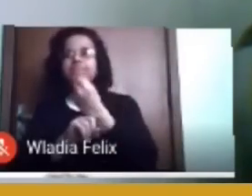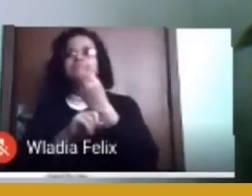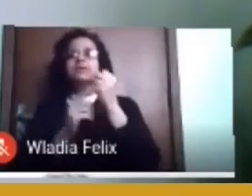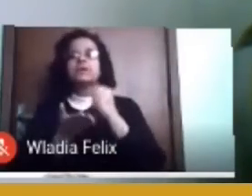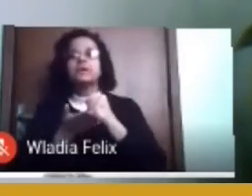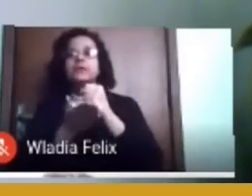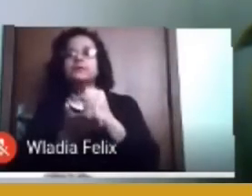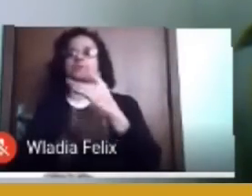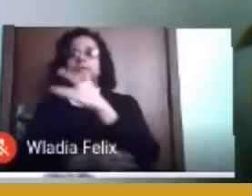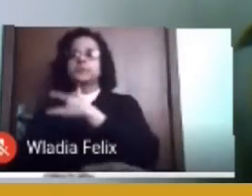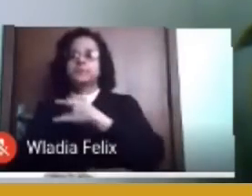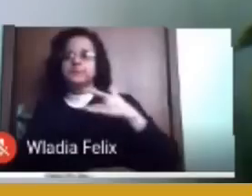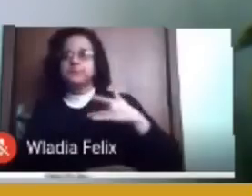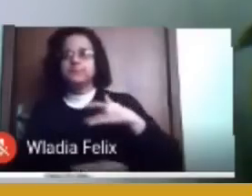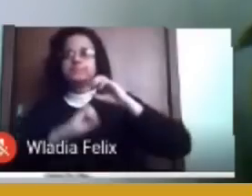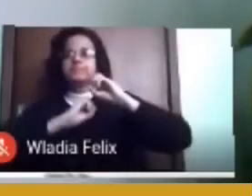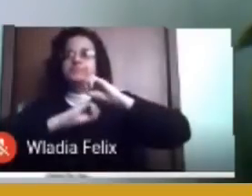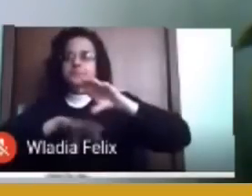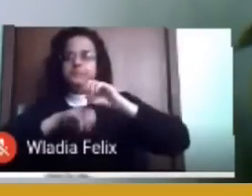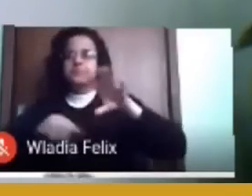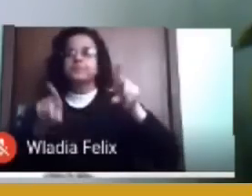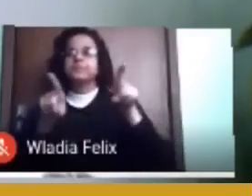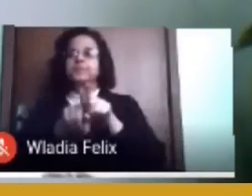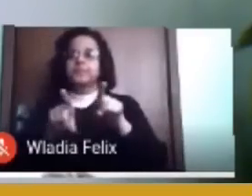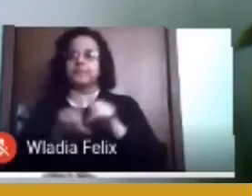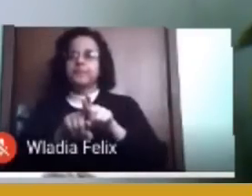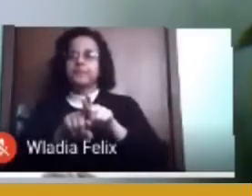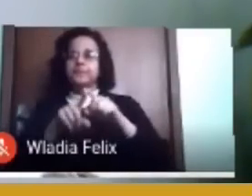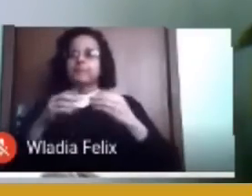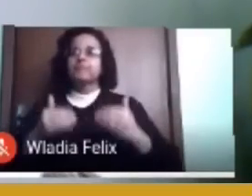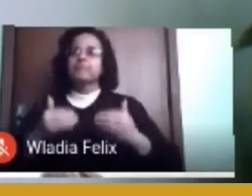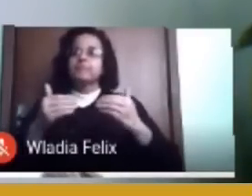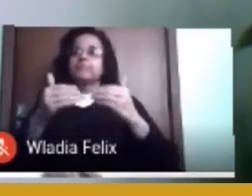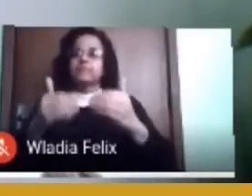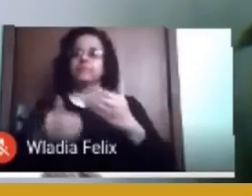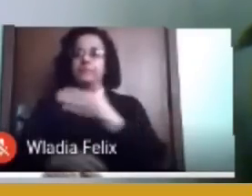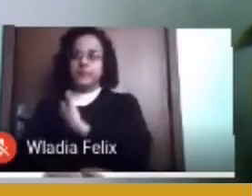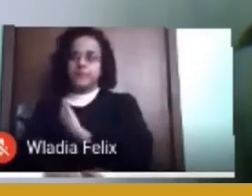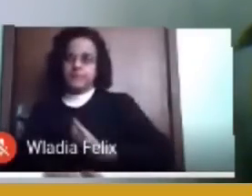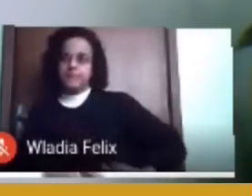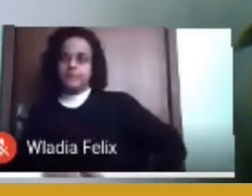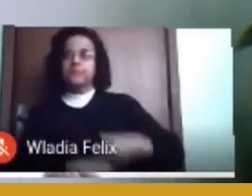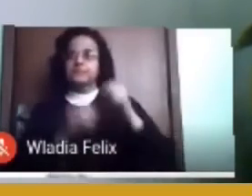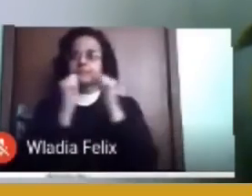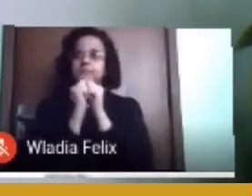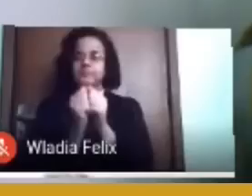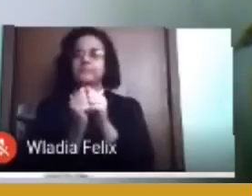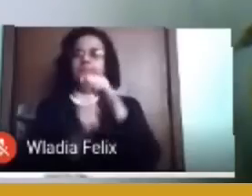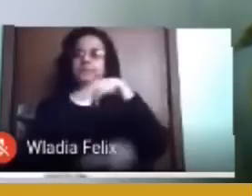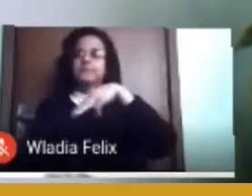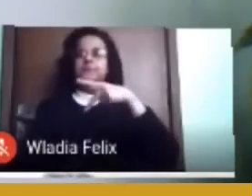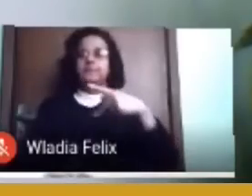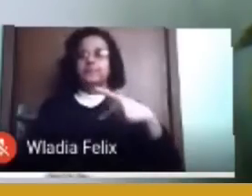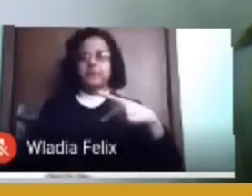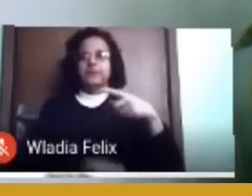sua rede de proteção. As nossas unidades educacionais, para além do que a gente já tem